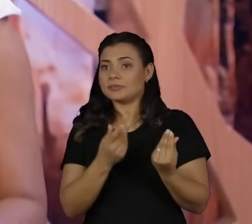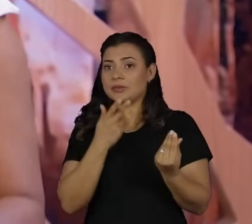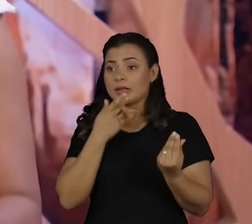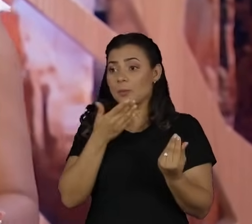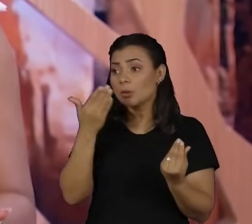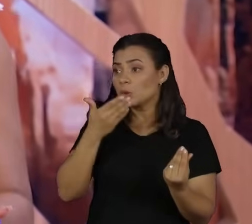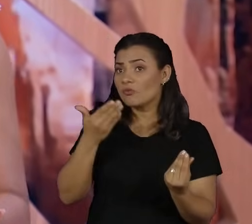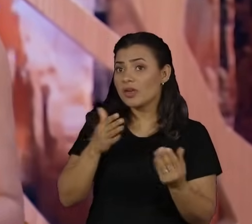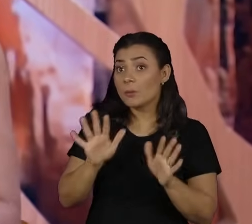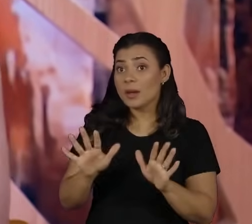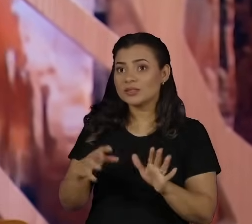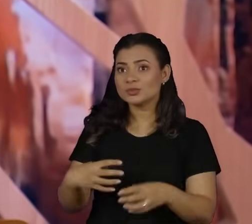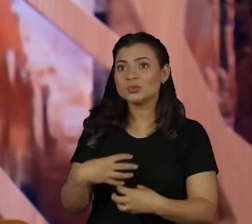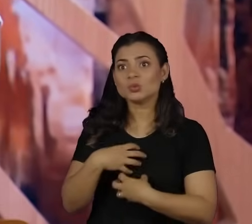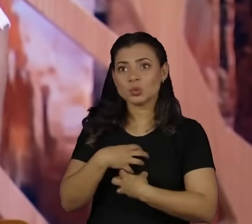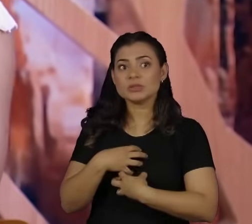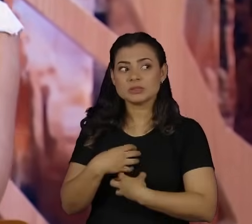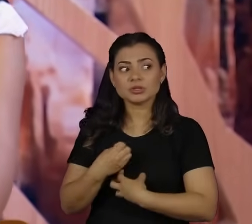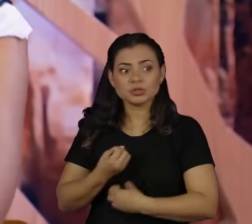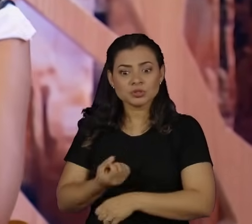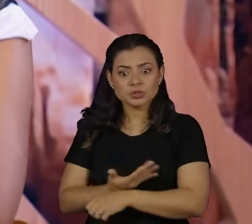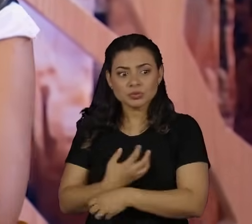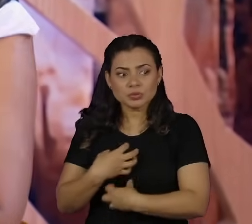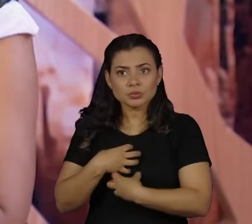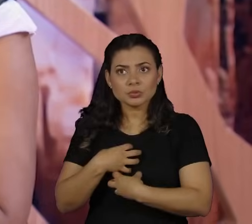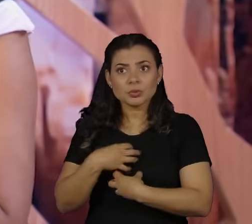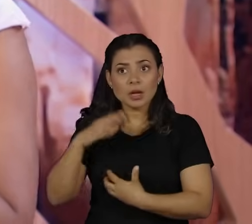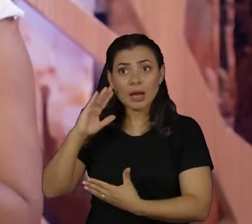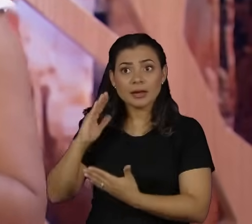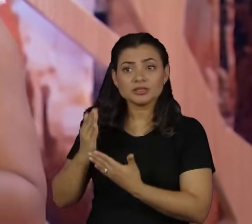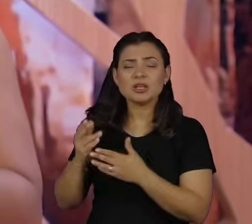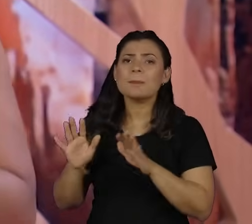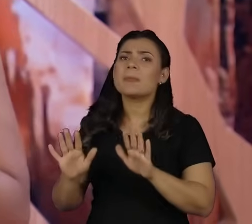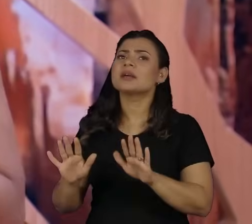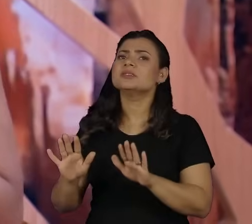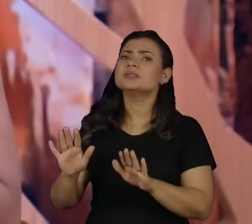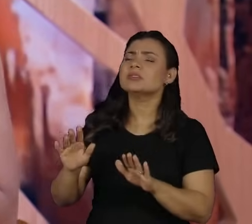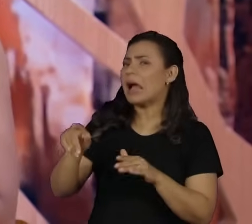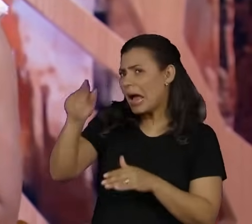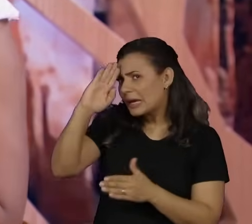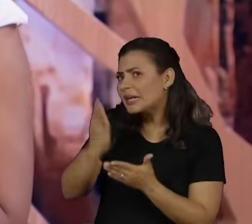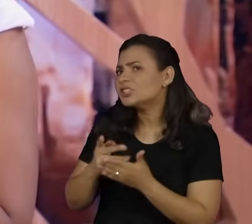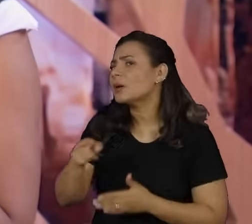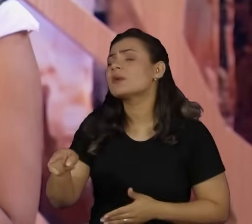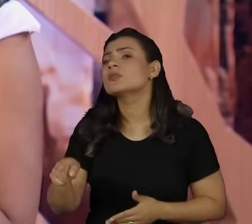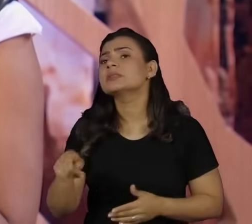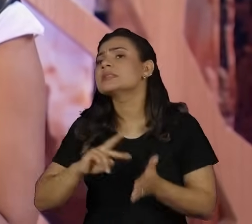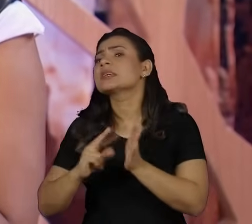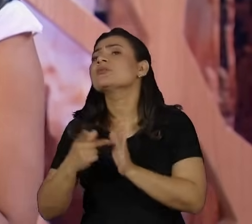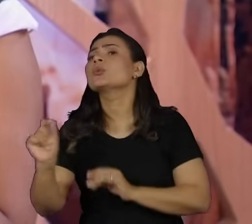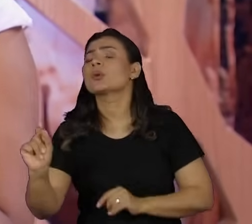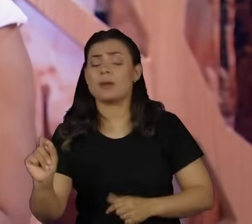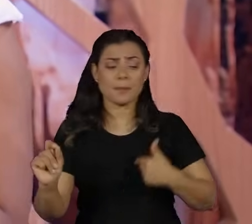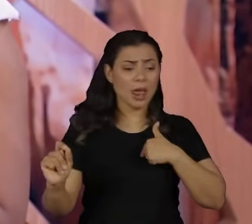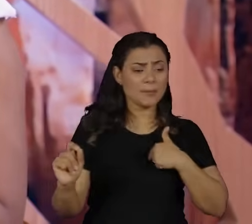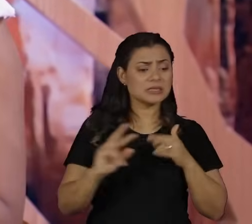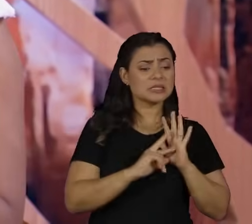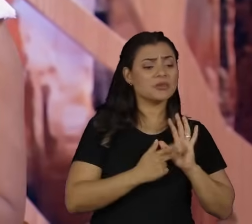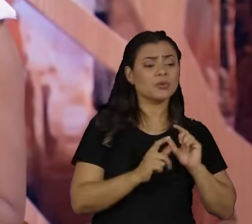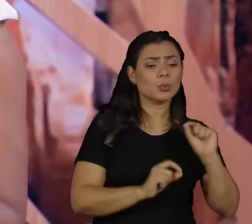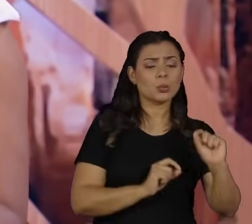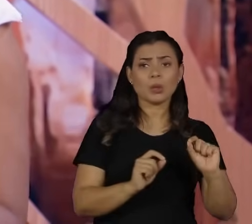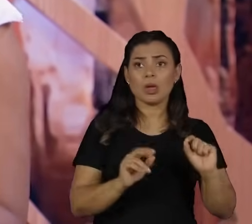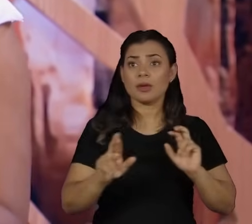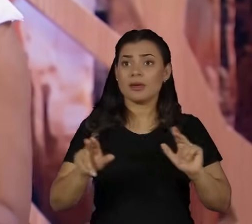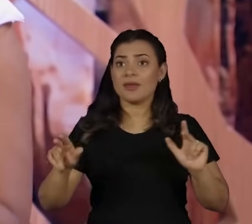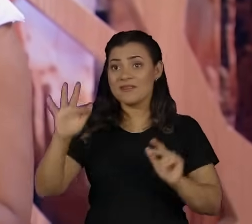vendo, é só você sentir, é só você acreditar. Mas aí, o que é acreditar para você? O que é acreditar para mim? O que é acreditar para ele? O que é